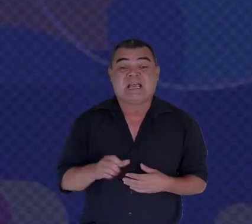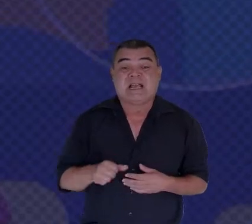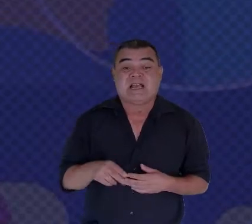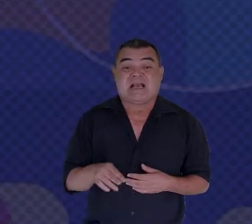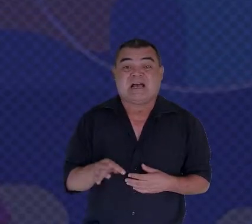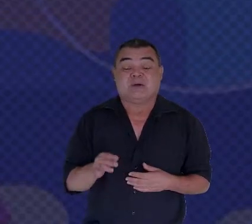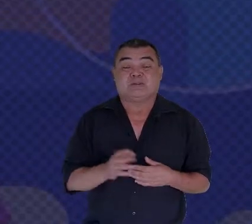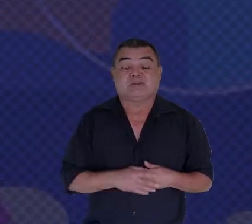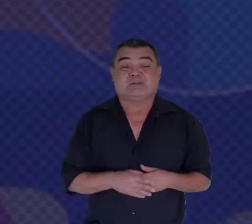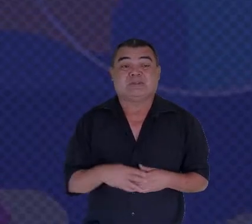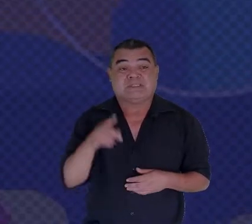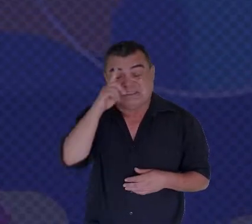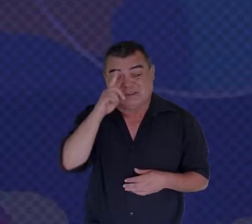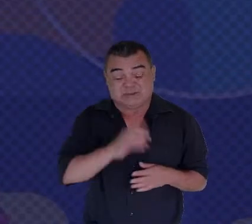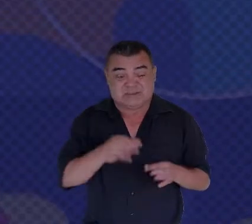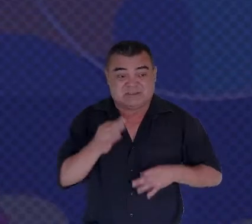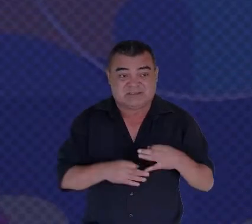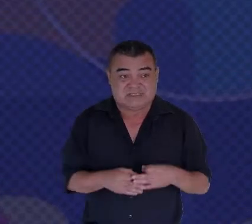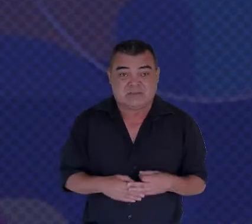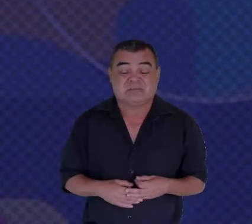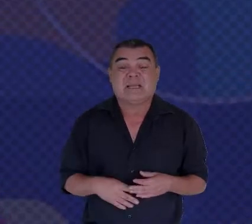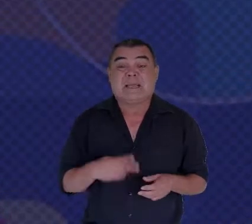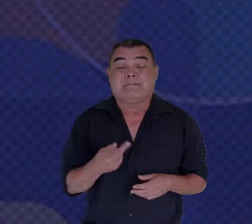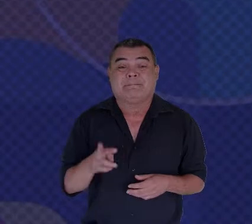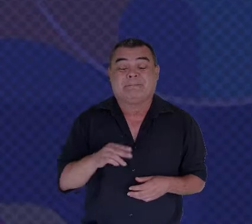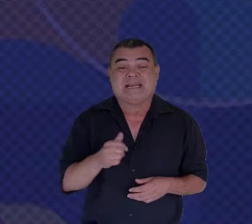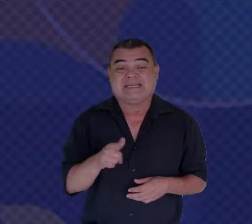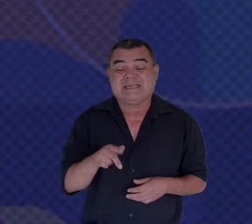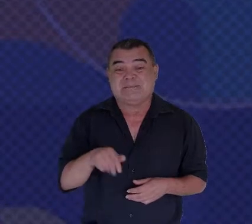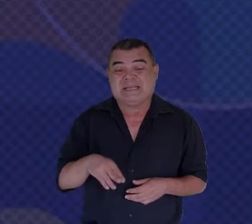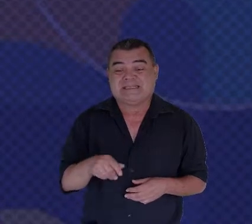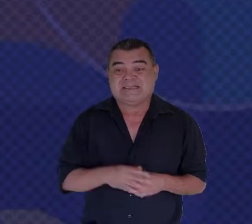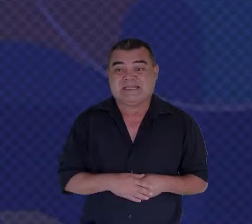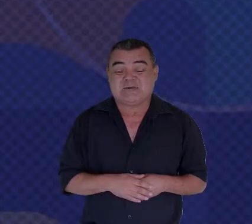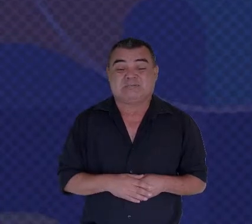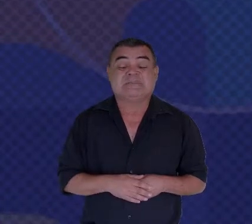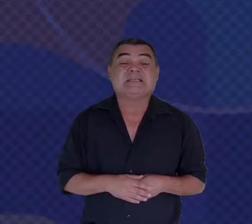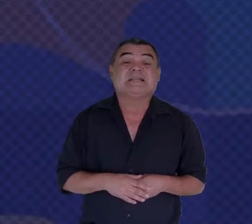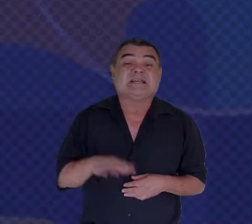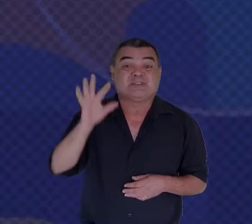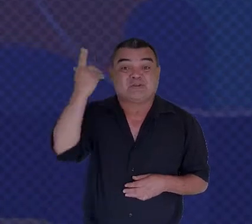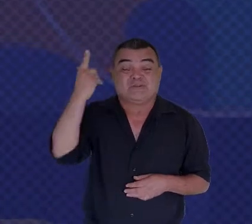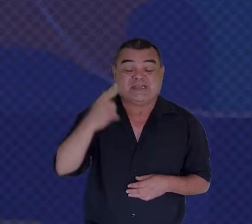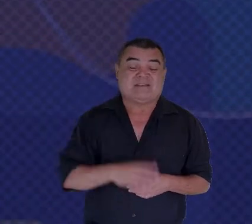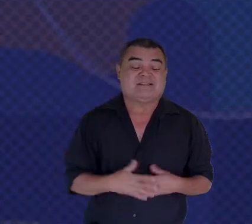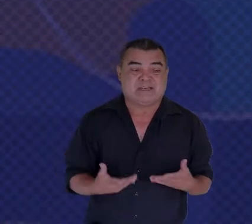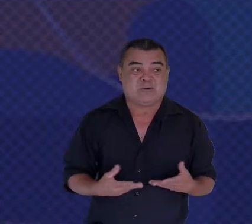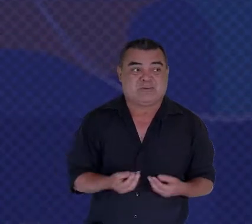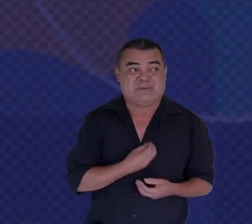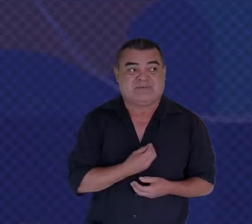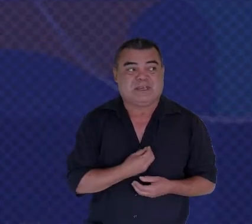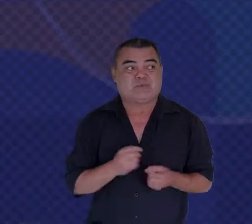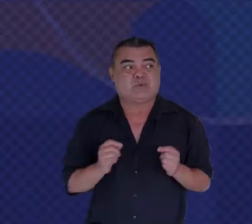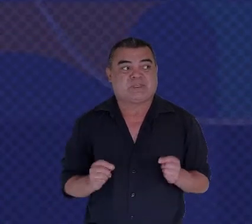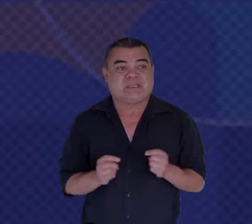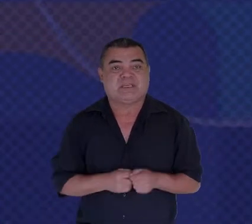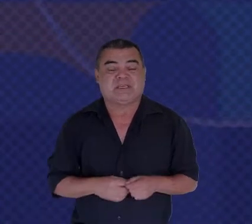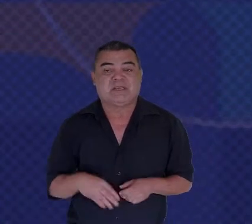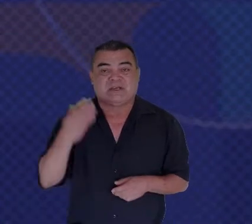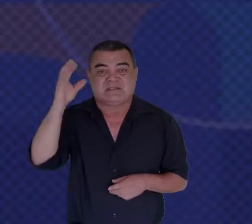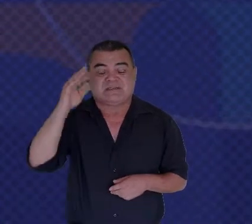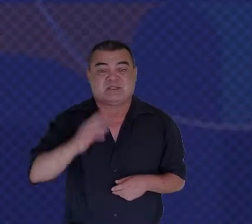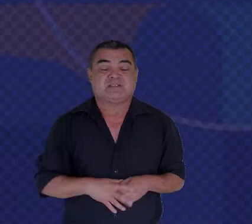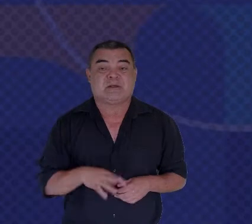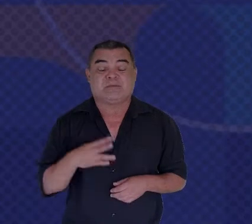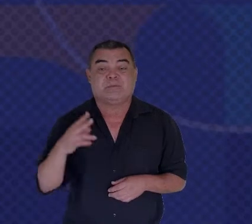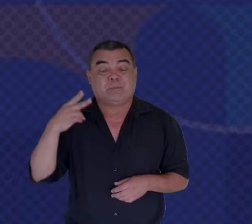alto risco de judicialização excessiva fragmentação na tomada de decisões nós vivemos aquilo que o cientista